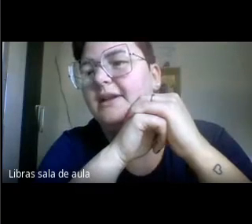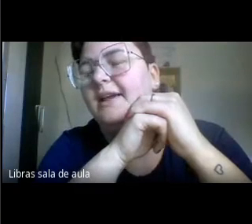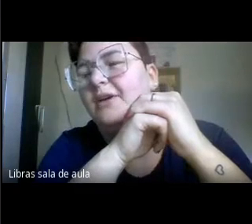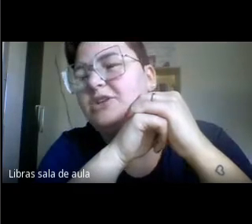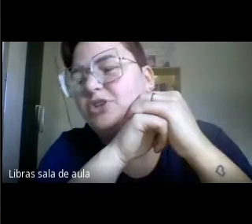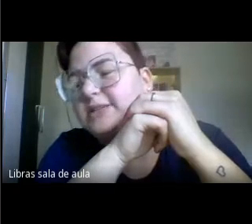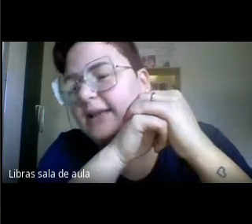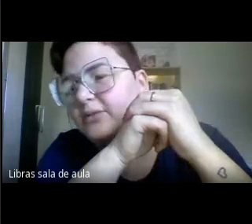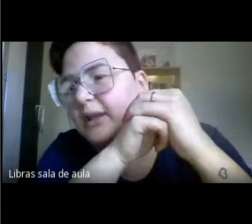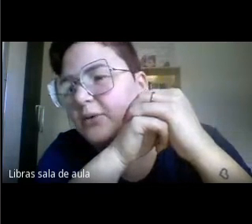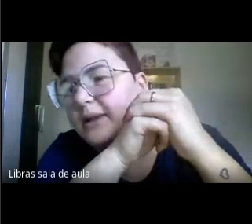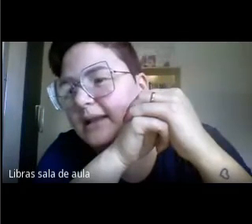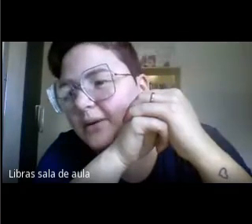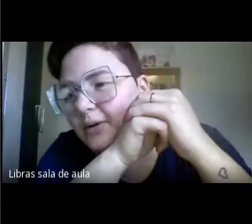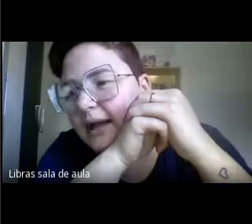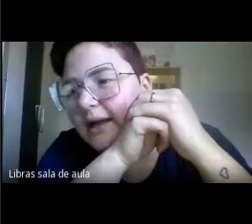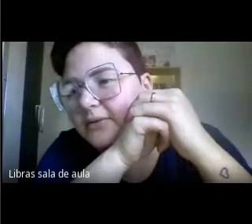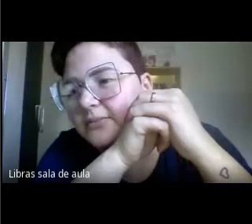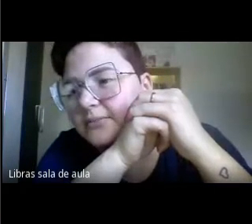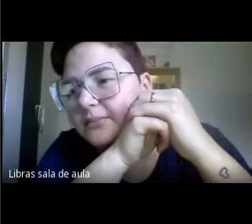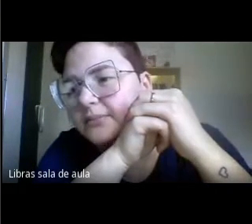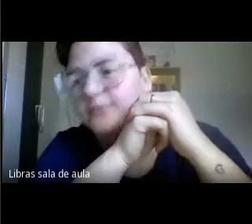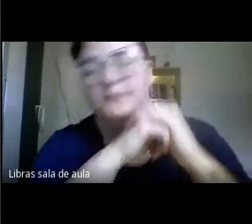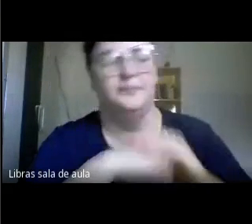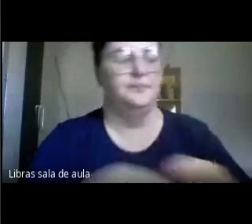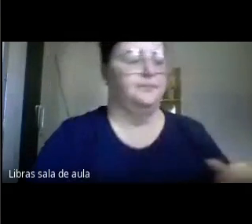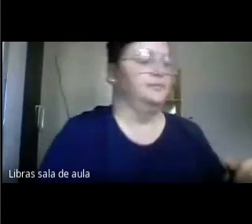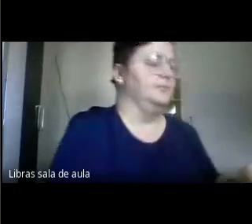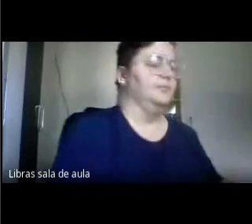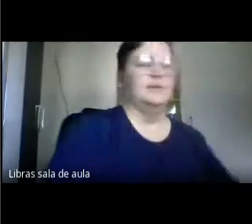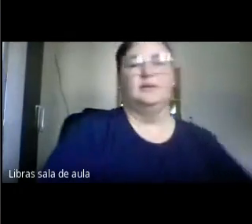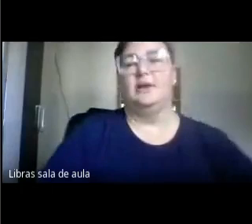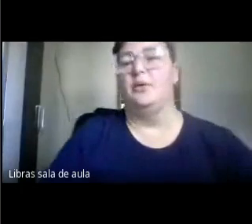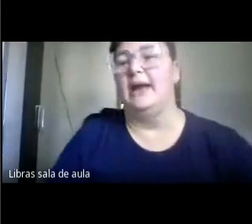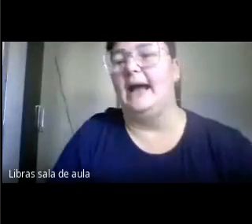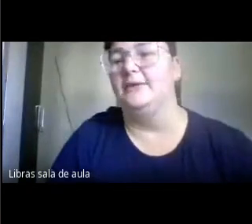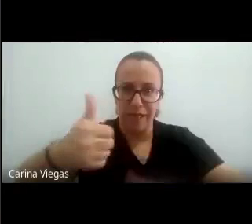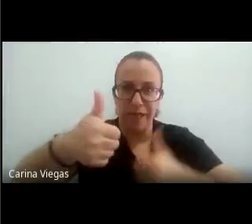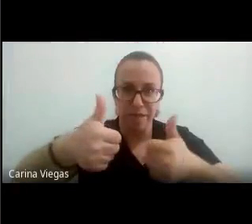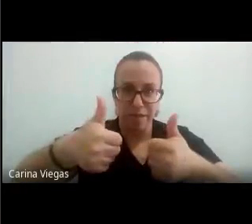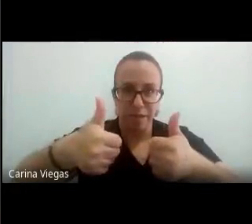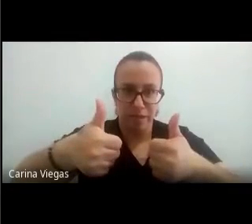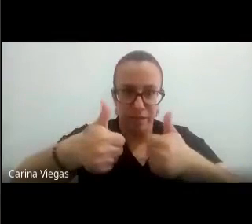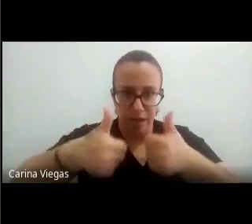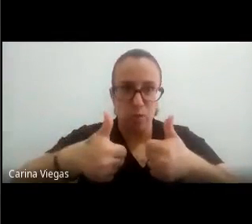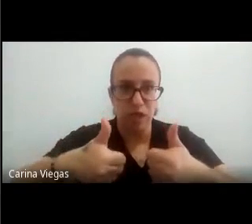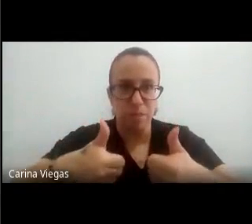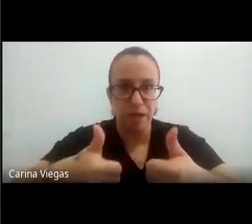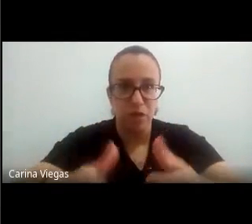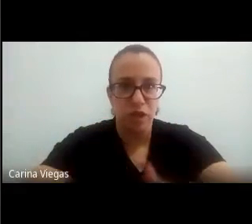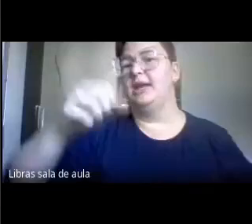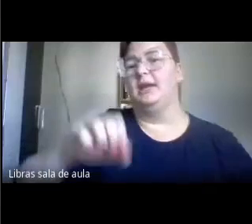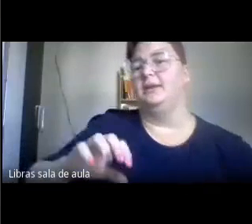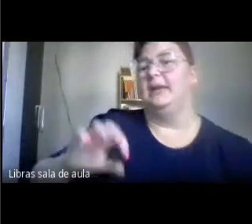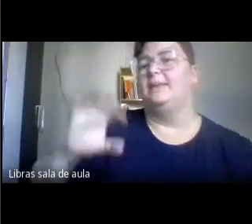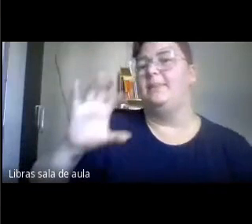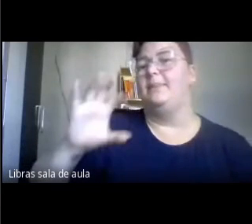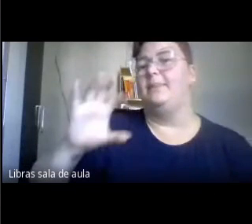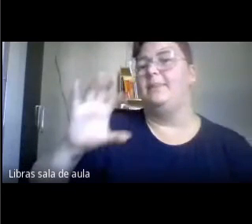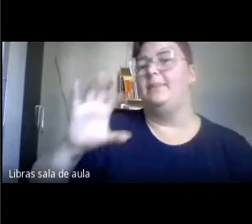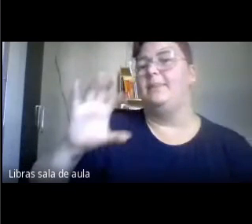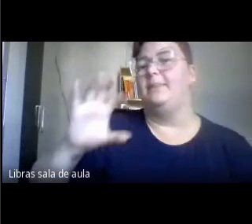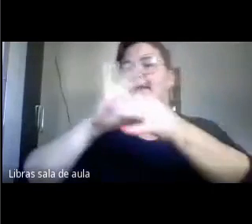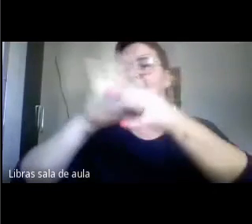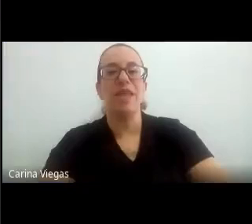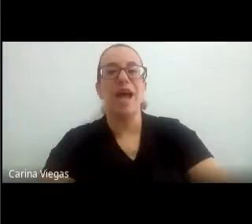isso, eu ia te dizer, tu tem que cuidar do teu horário. Teu horário. Posso sair? Tá tranquilo para ti? Tá